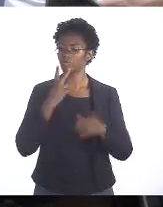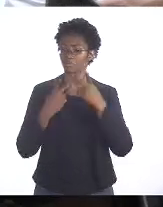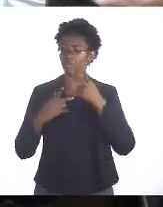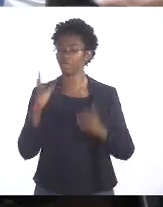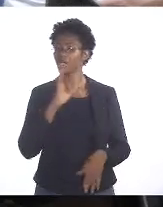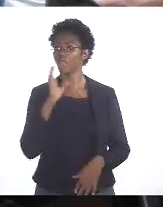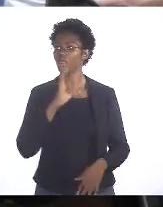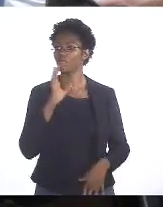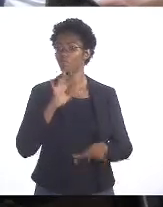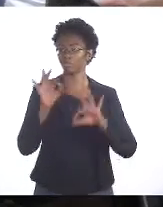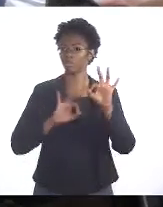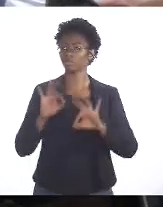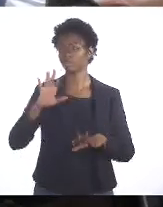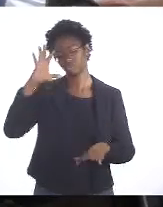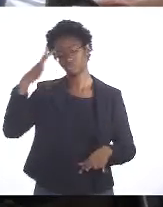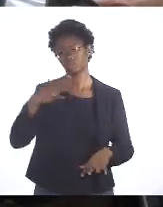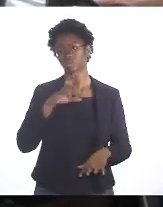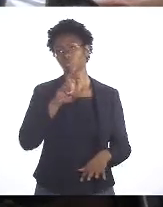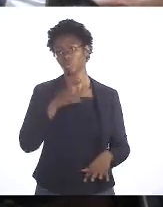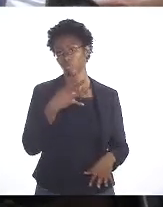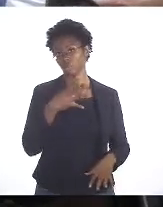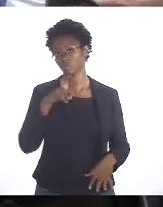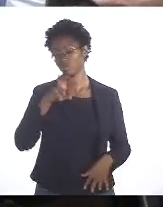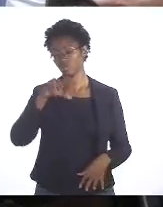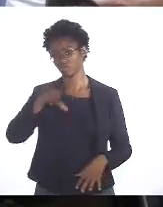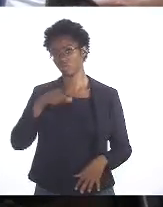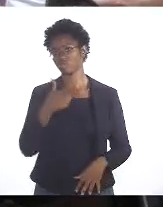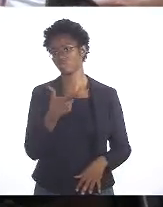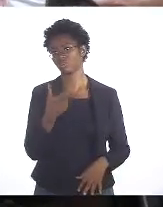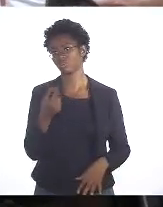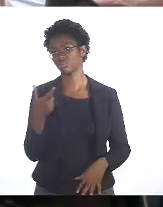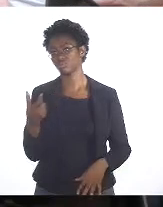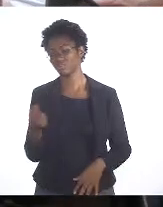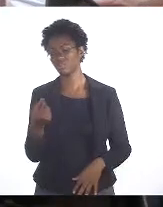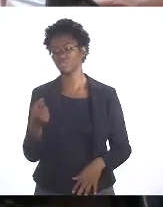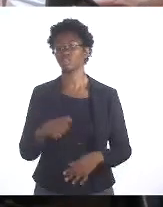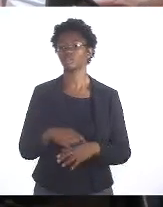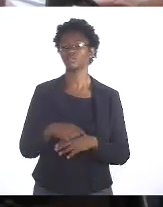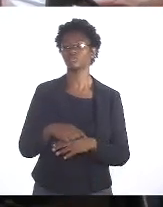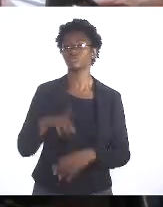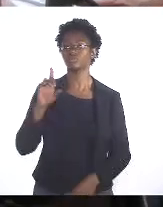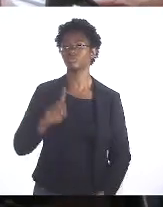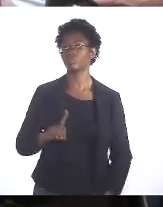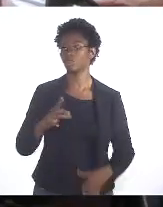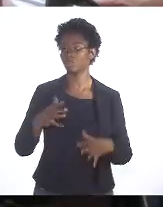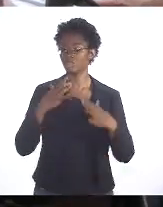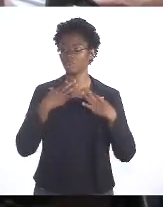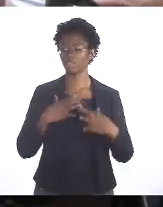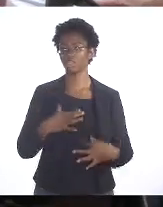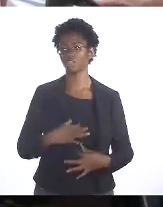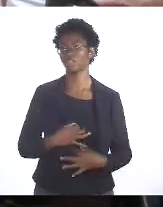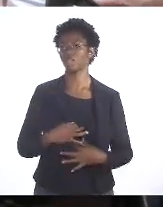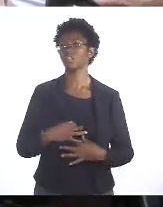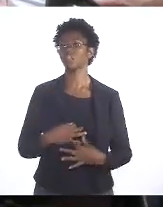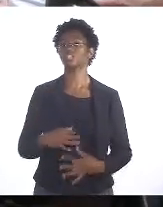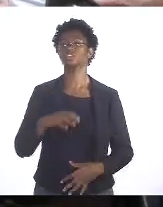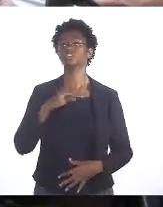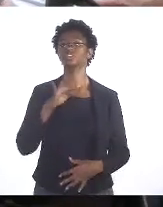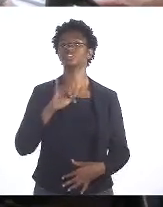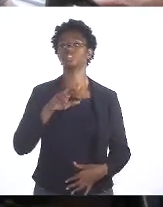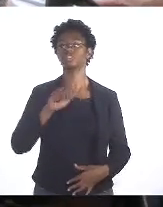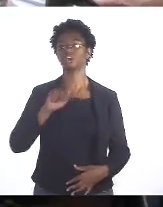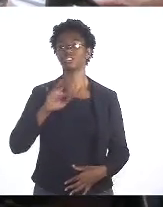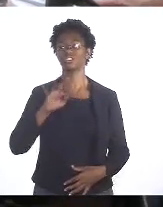projeto de resolução 459/2020, de autoria do deputado Gustavo Schmidt, concede medalha Tiradentes, respectivo diploma, ao senhor